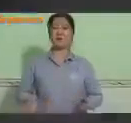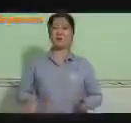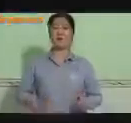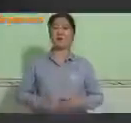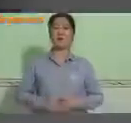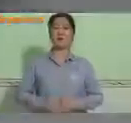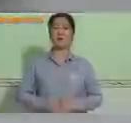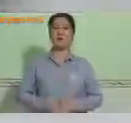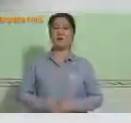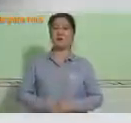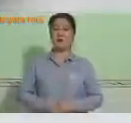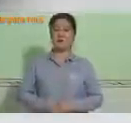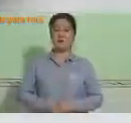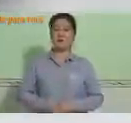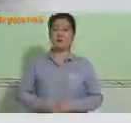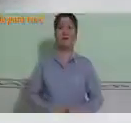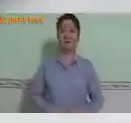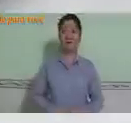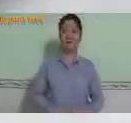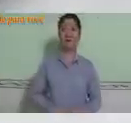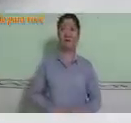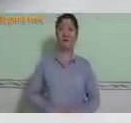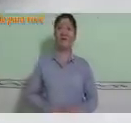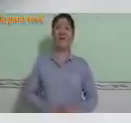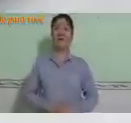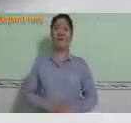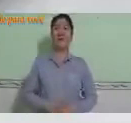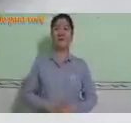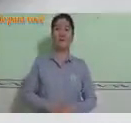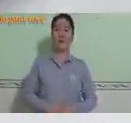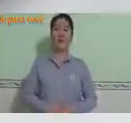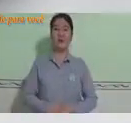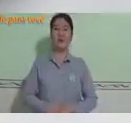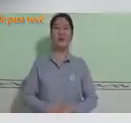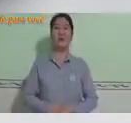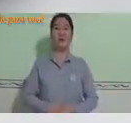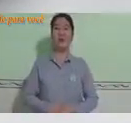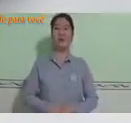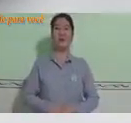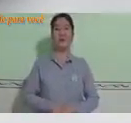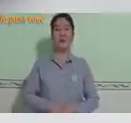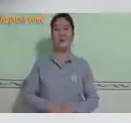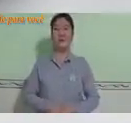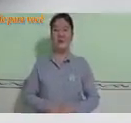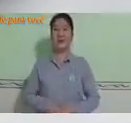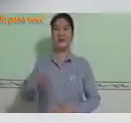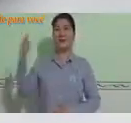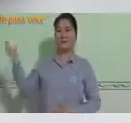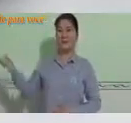A esterossalpingografia é o exame indicado para as mulheres com o objetivo de avaliar alterações